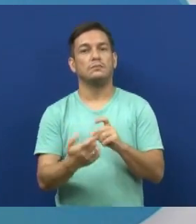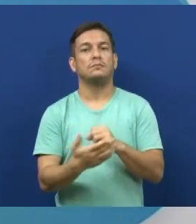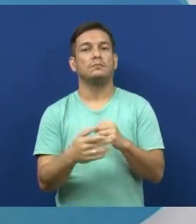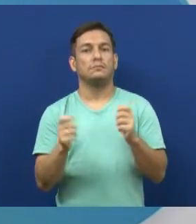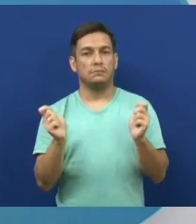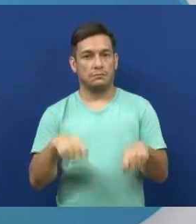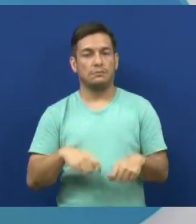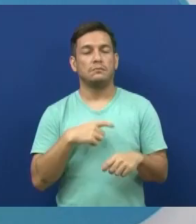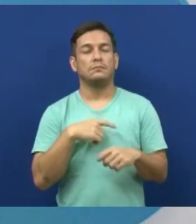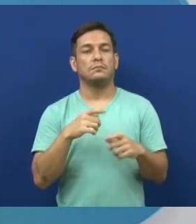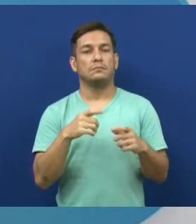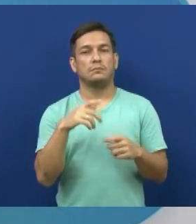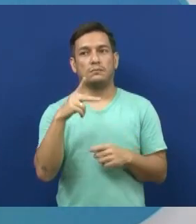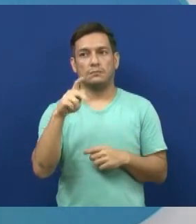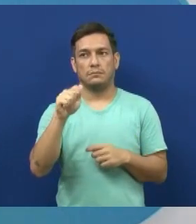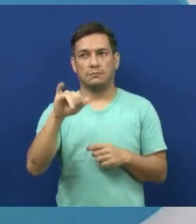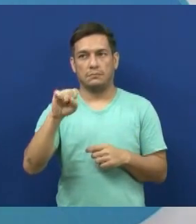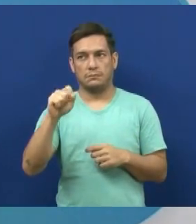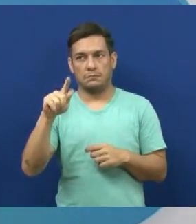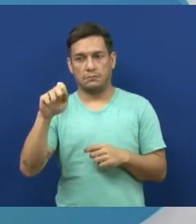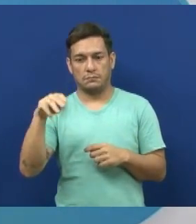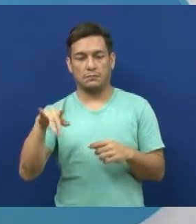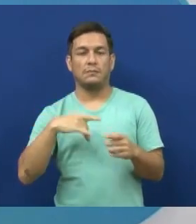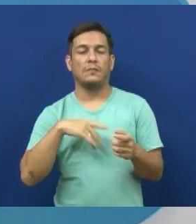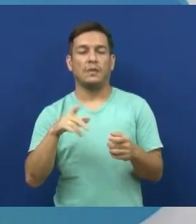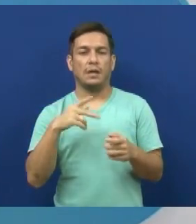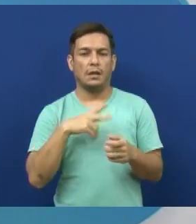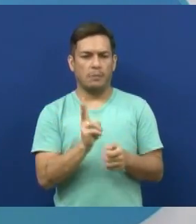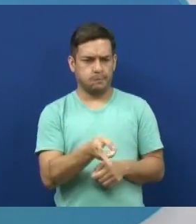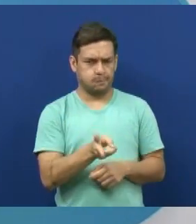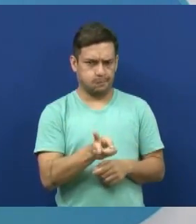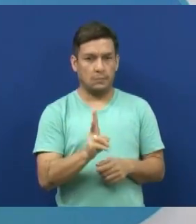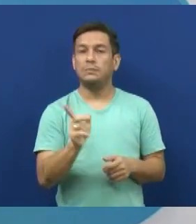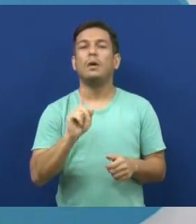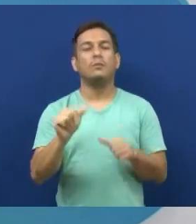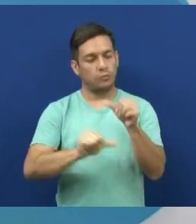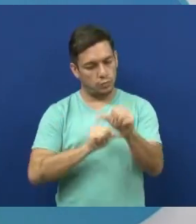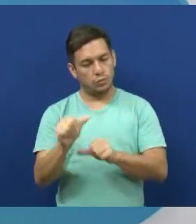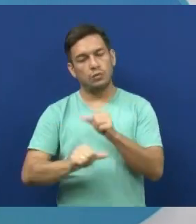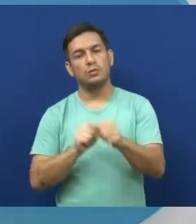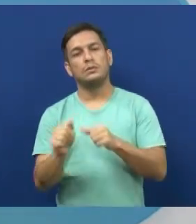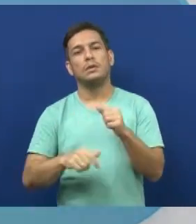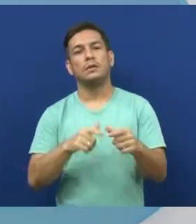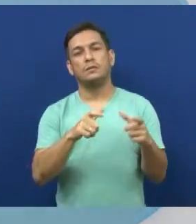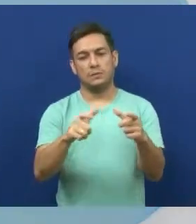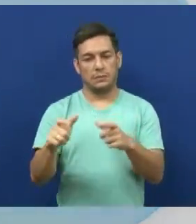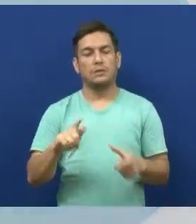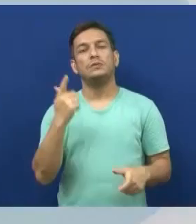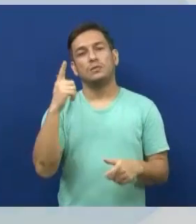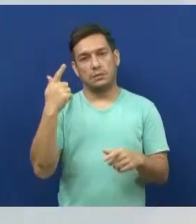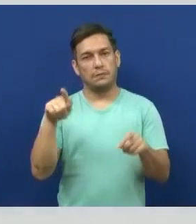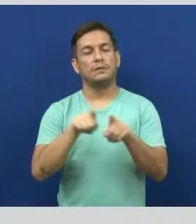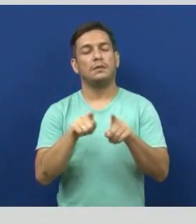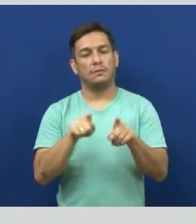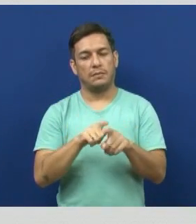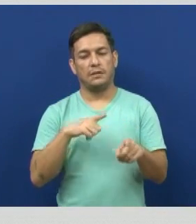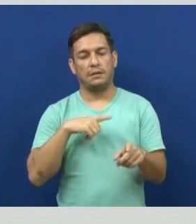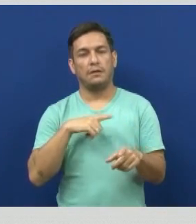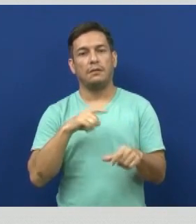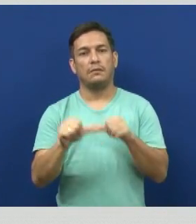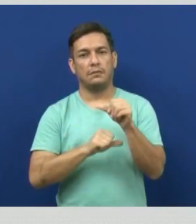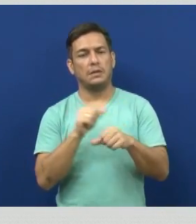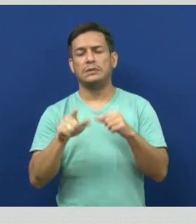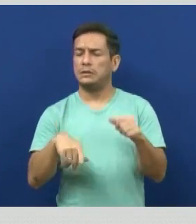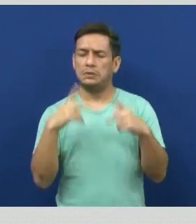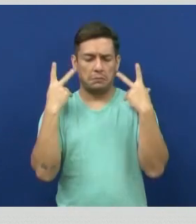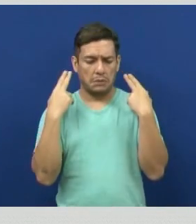né? A paisagem, ela não é imutável. O espaço geográfico acompanha essas transformações, sejam de